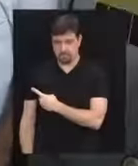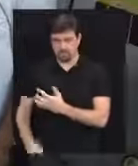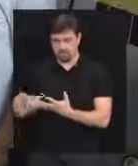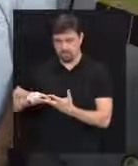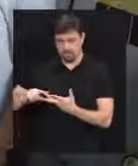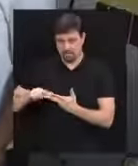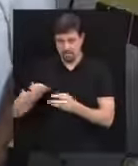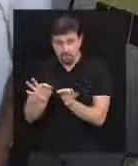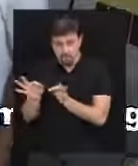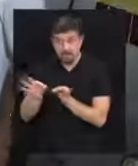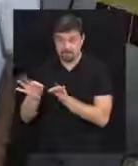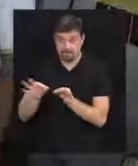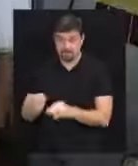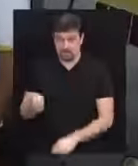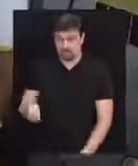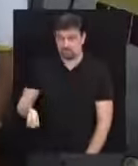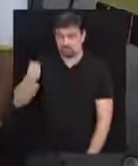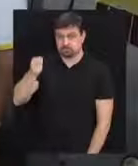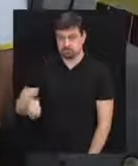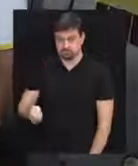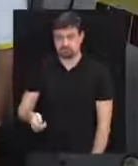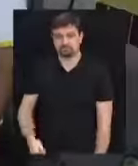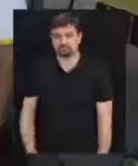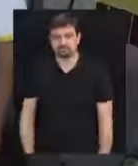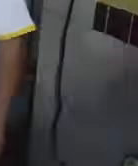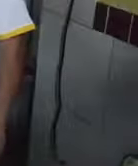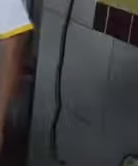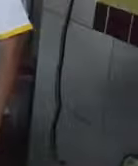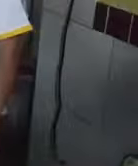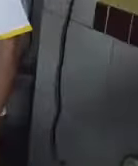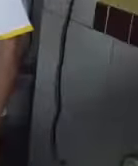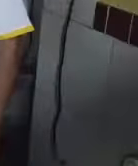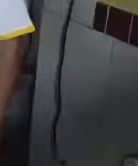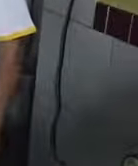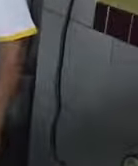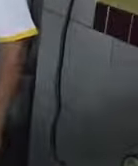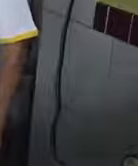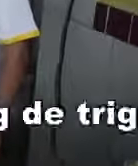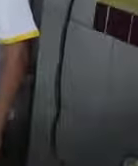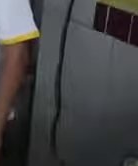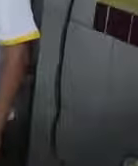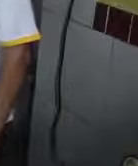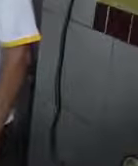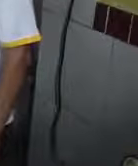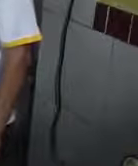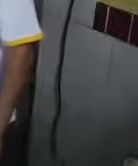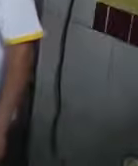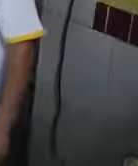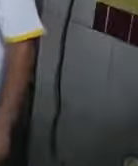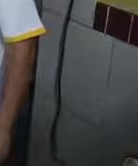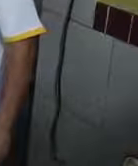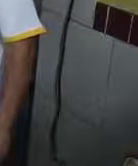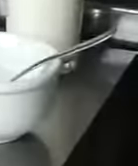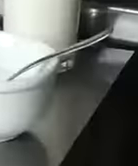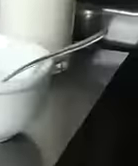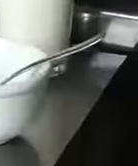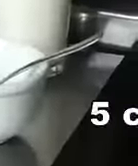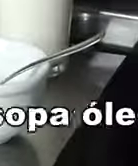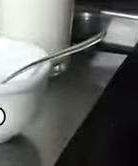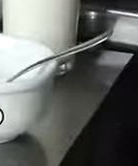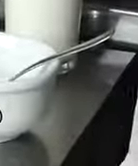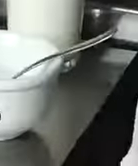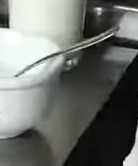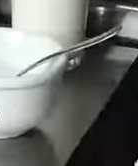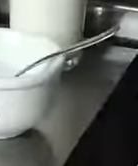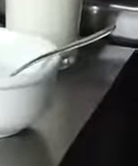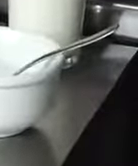leite, 600 a 700 ml de água, um quilo de trigo, é umas